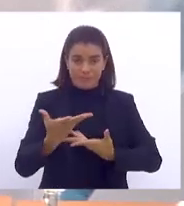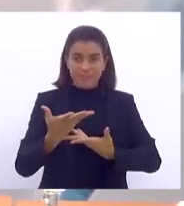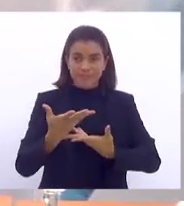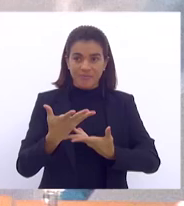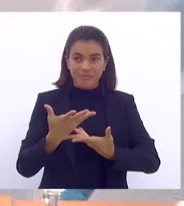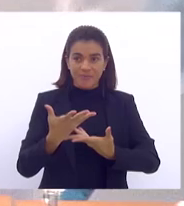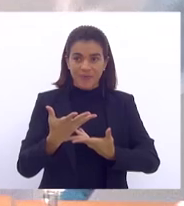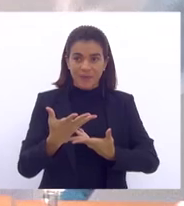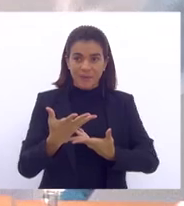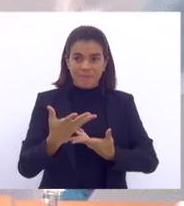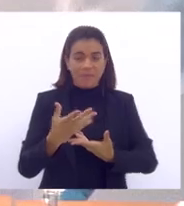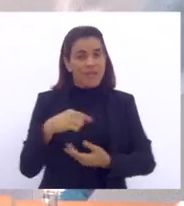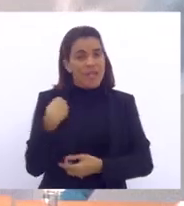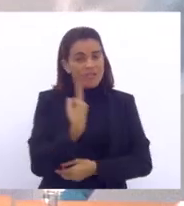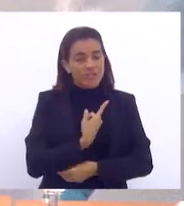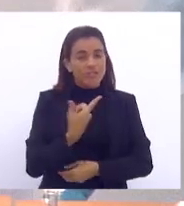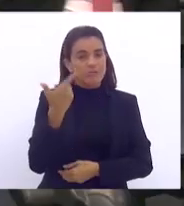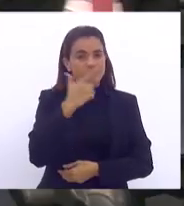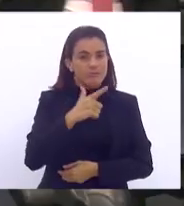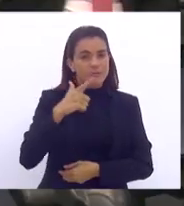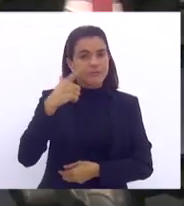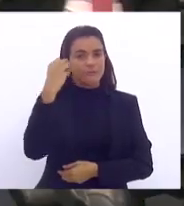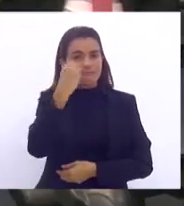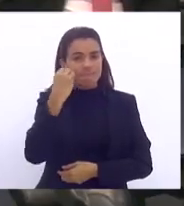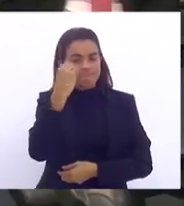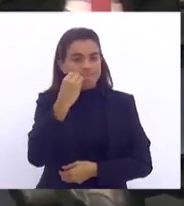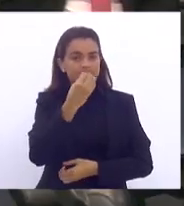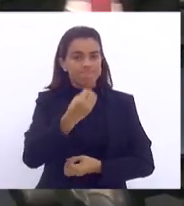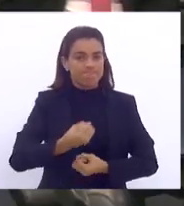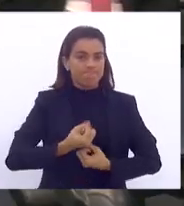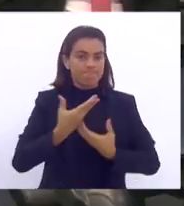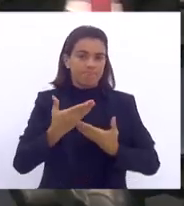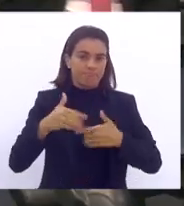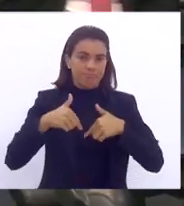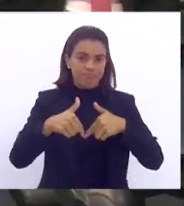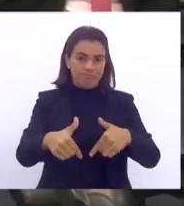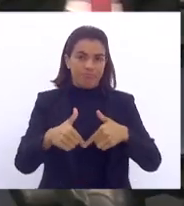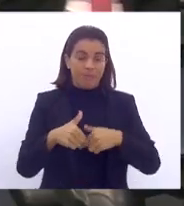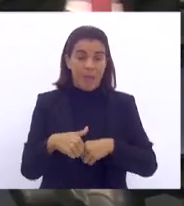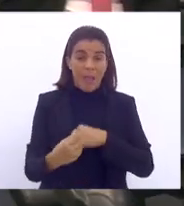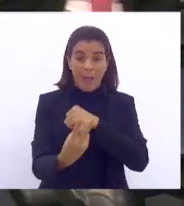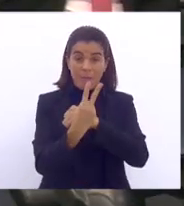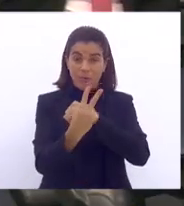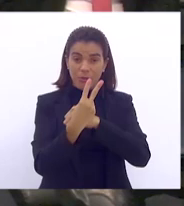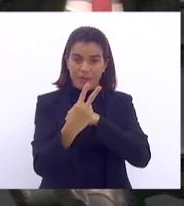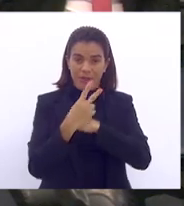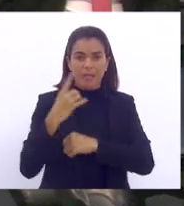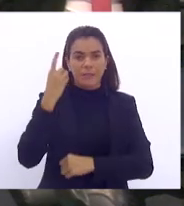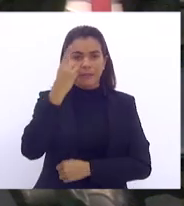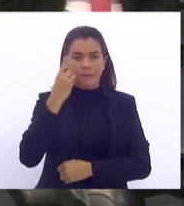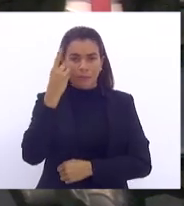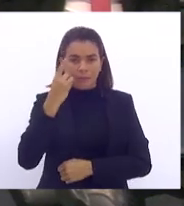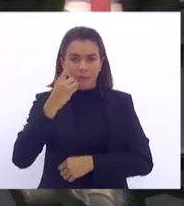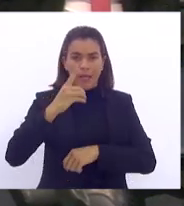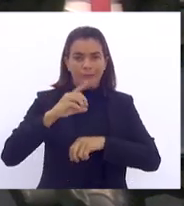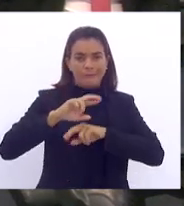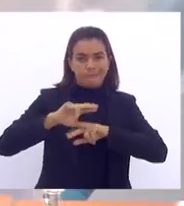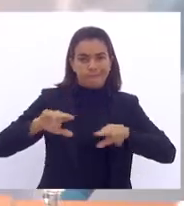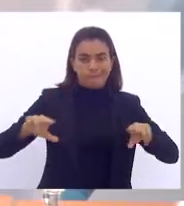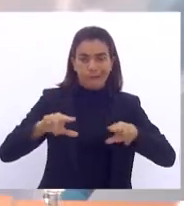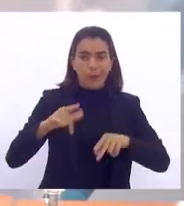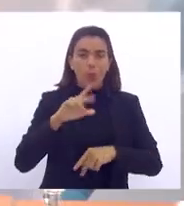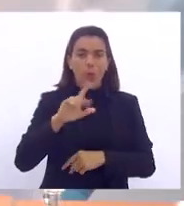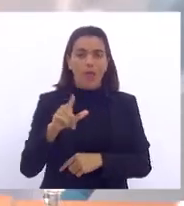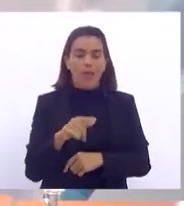foi o que de melhor a gente podia ter feito naquele momento gozar de imunidade parlamentar Não É privilégio para ninguém